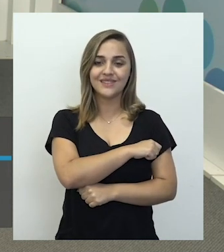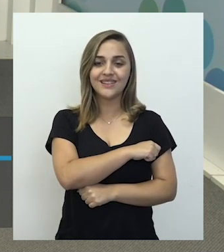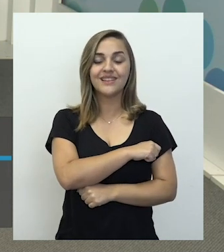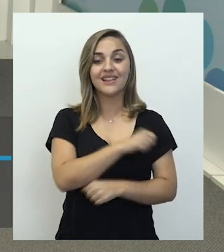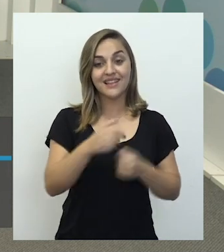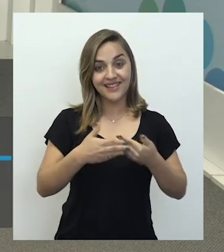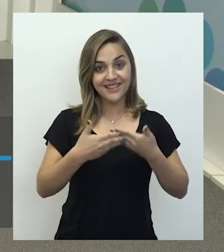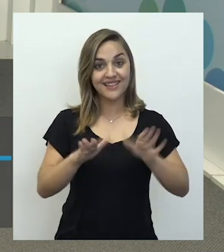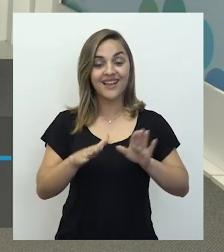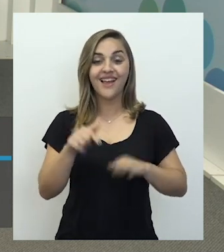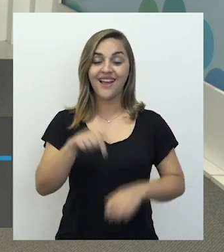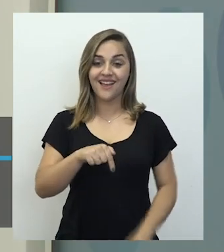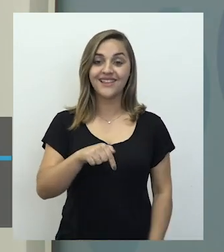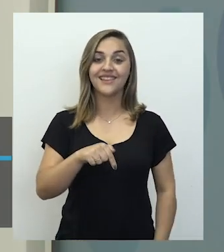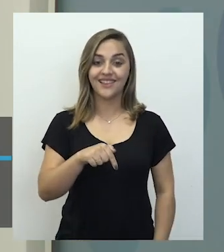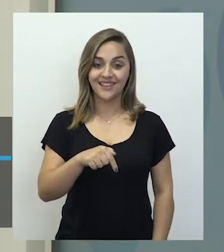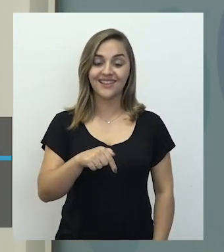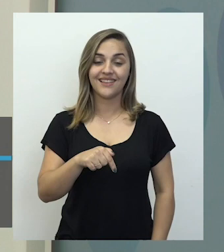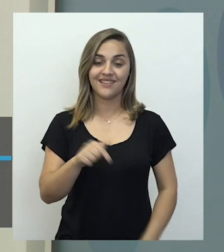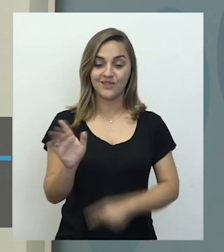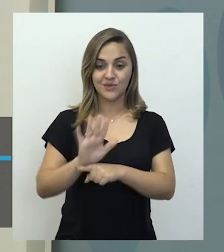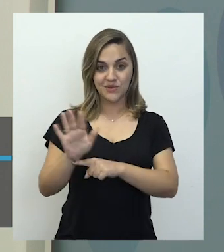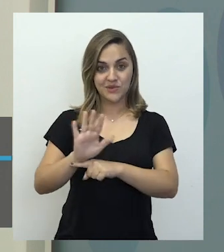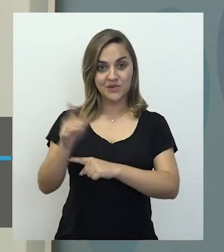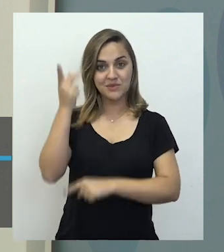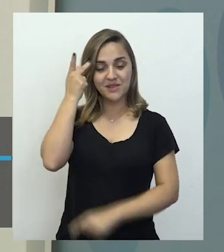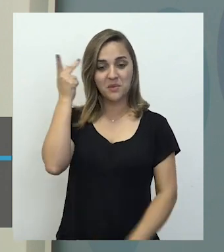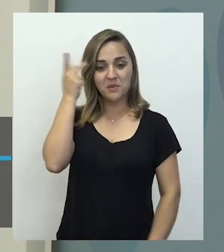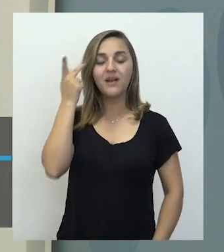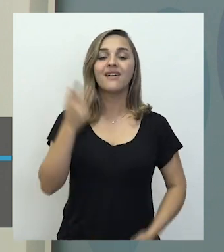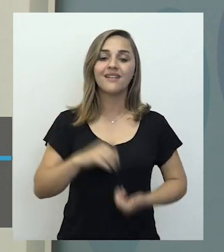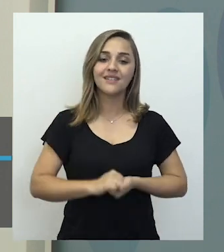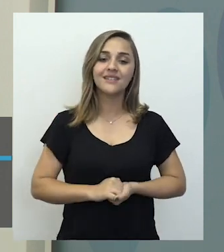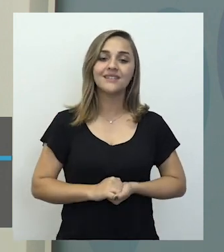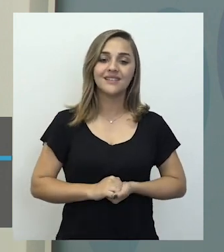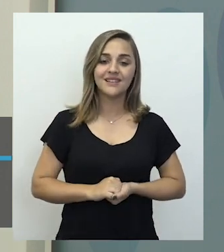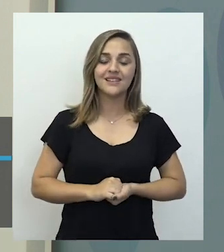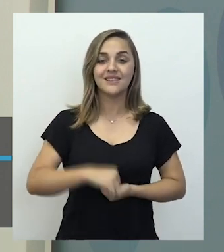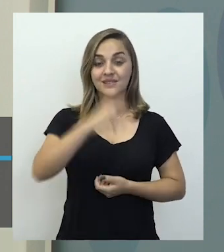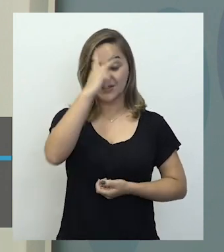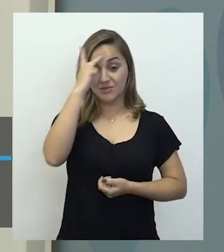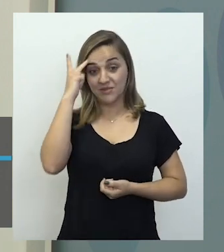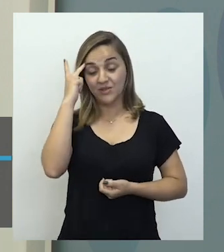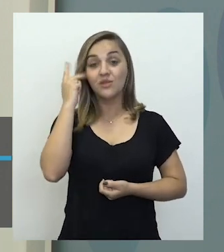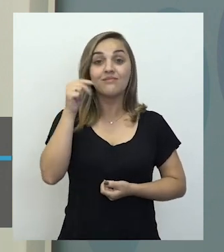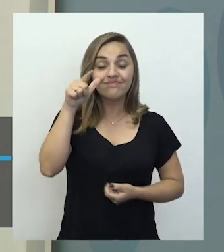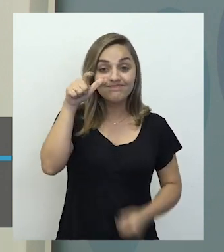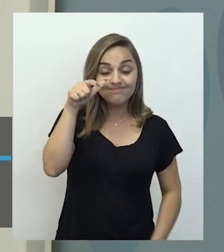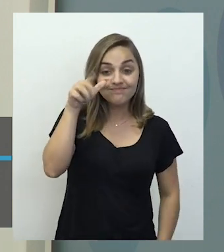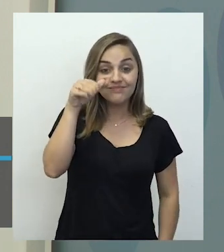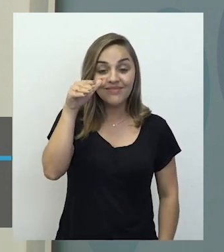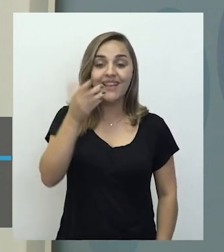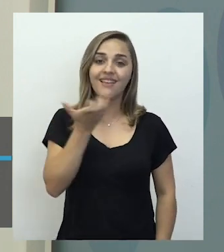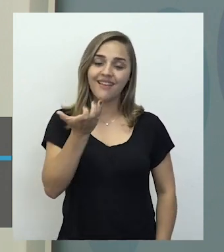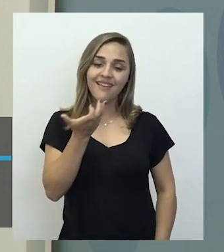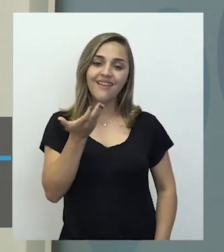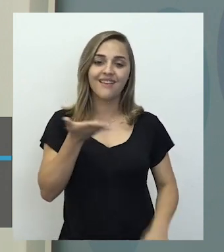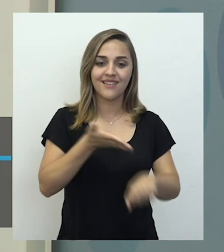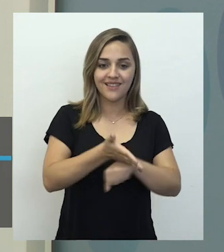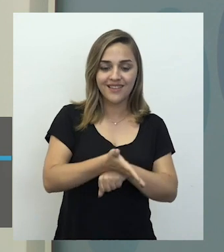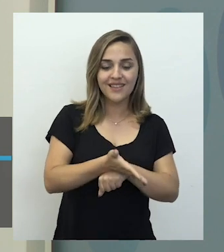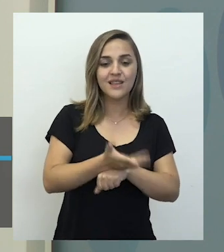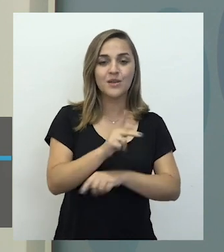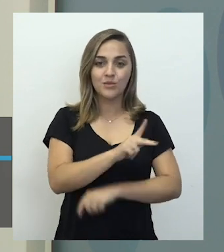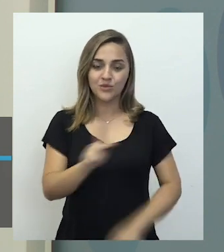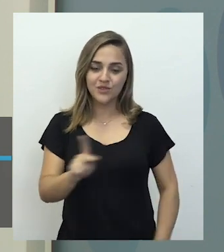cinema Drive-In no Drive-In. Inauguração do cinema Drive-In, as pessoas vão se interessar em ir. A professora Vera, a professora Ana